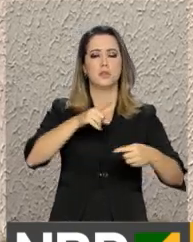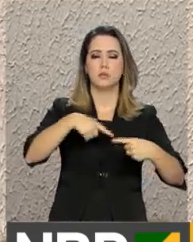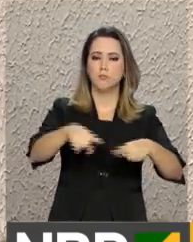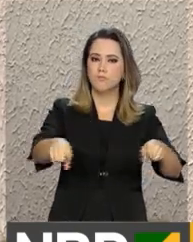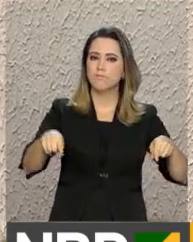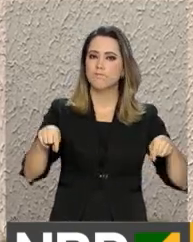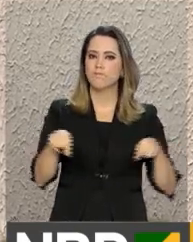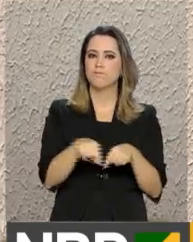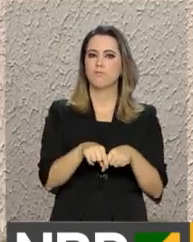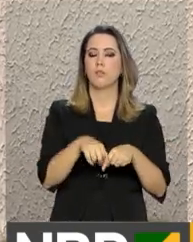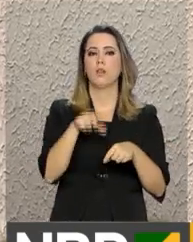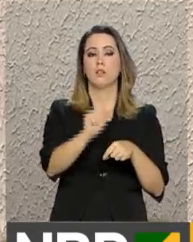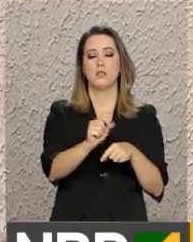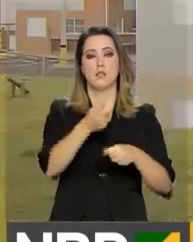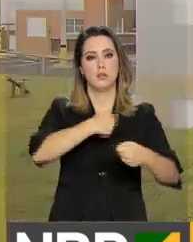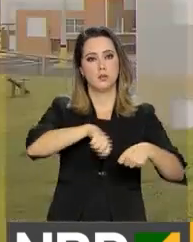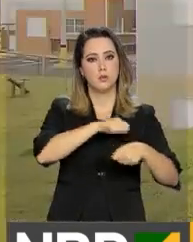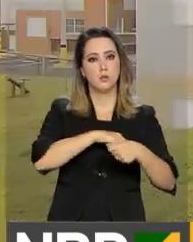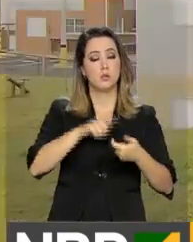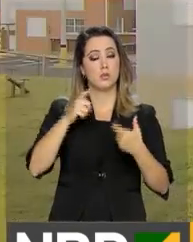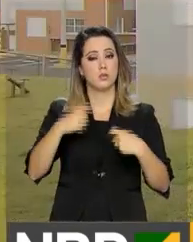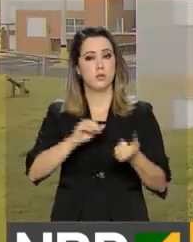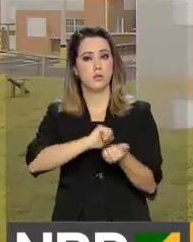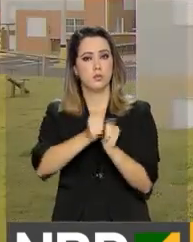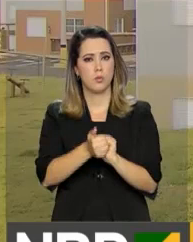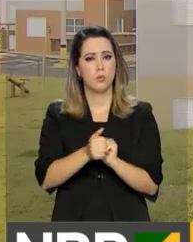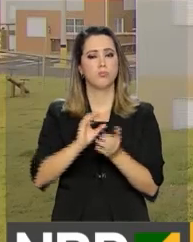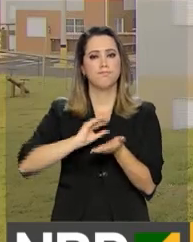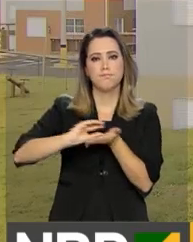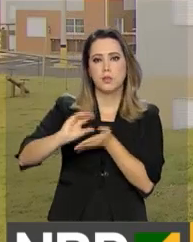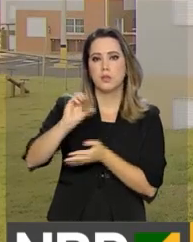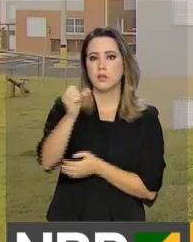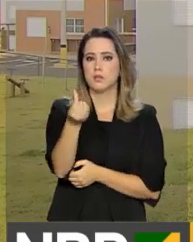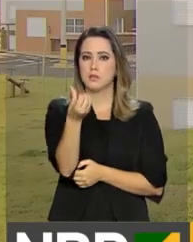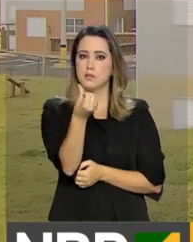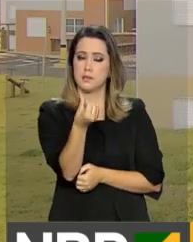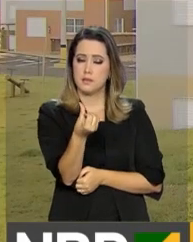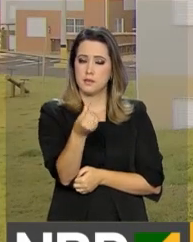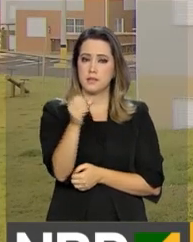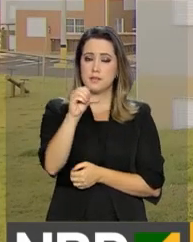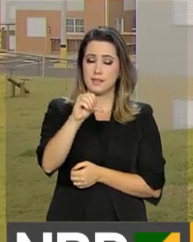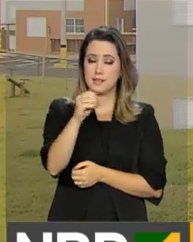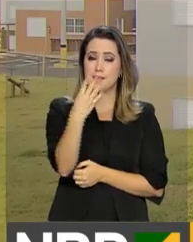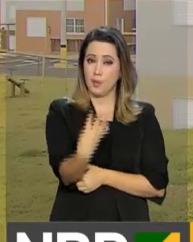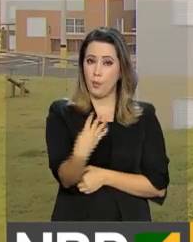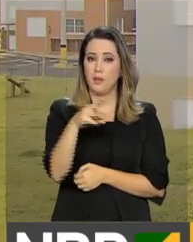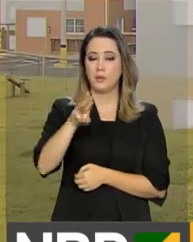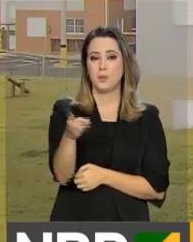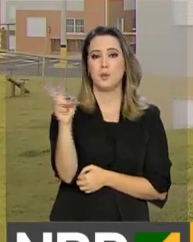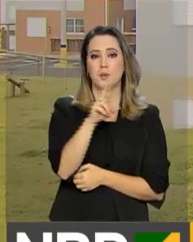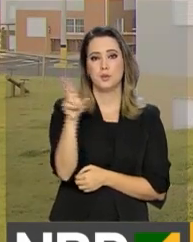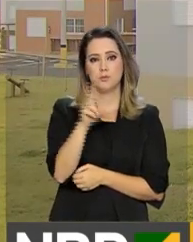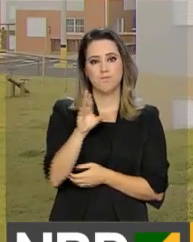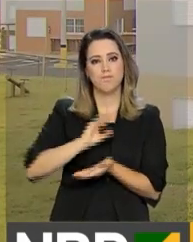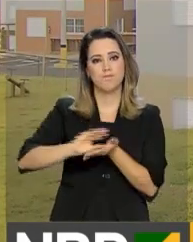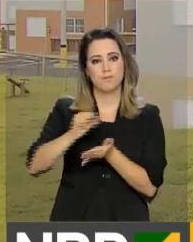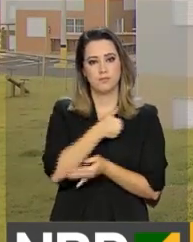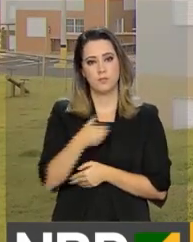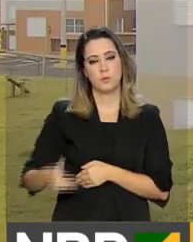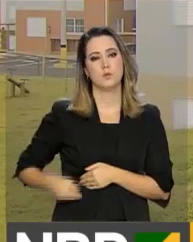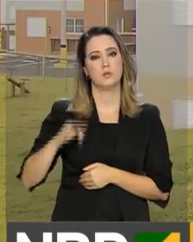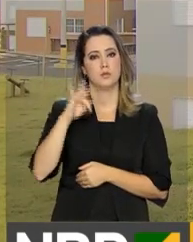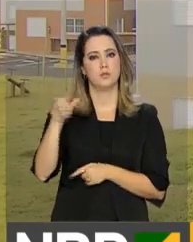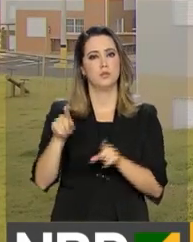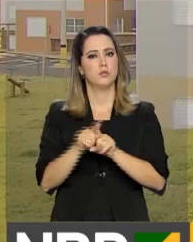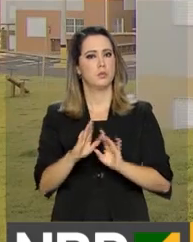serviço. Foram investidos 64 milhões de reais na construção dos empreendimentos, com recursos do governo federal. Além